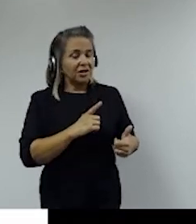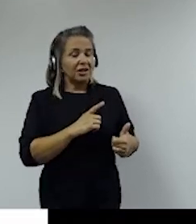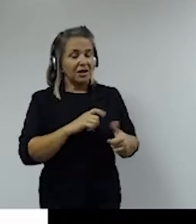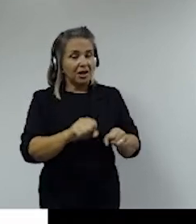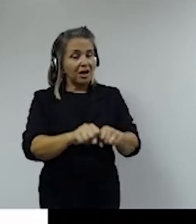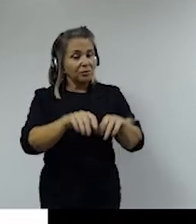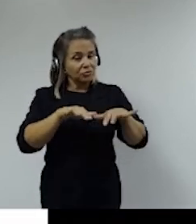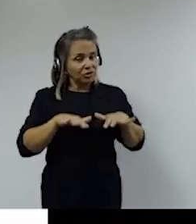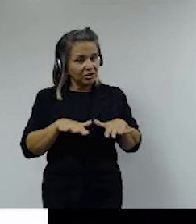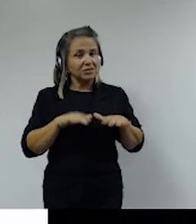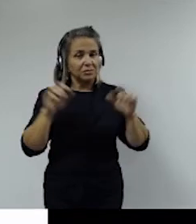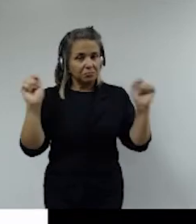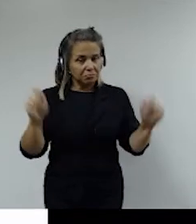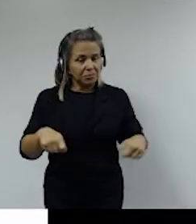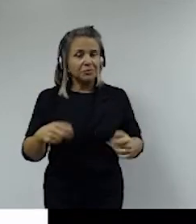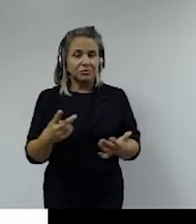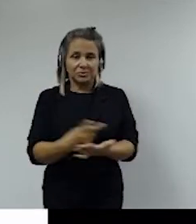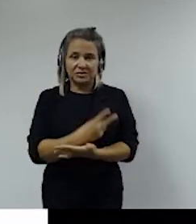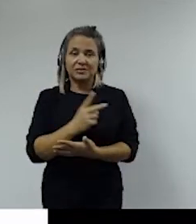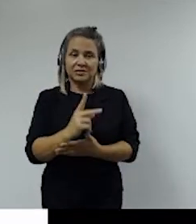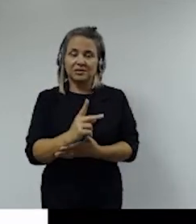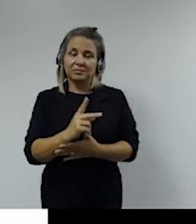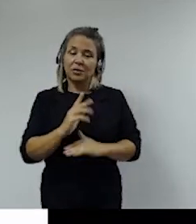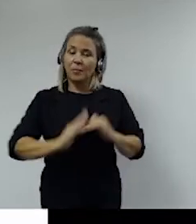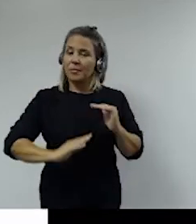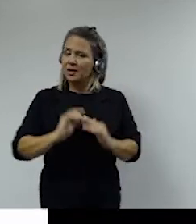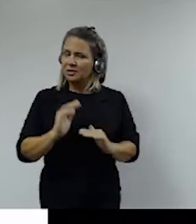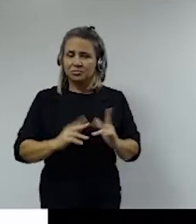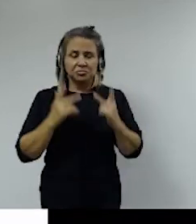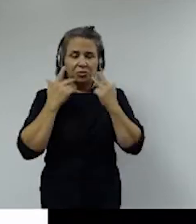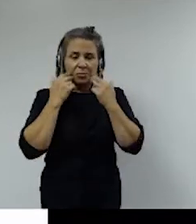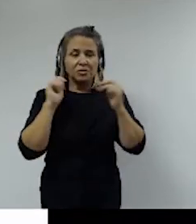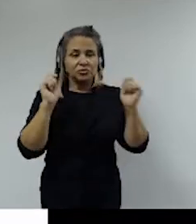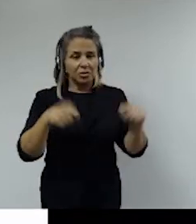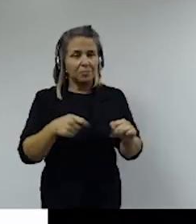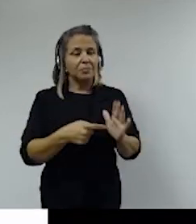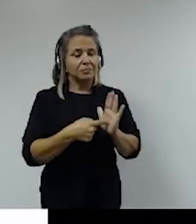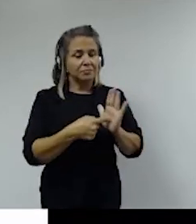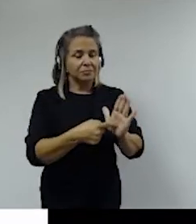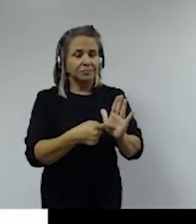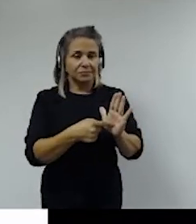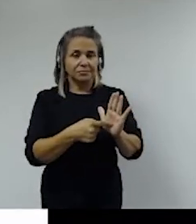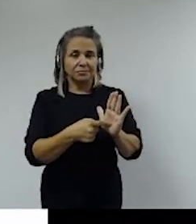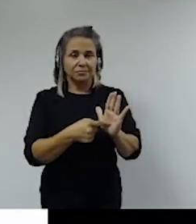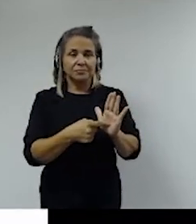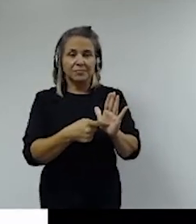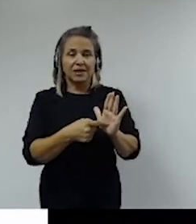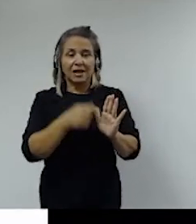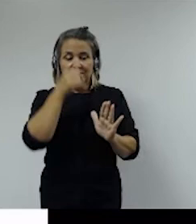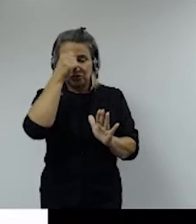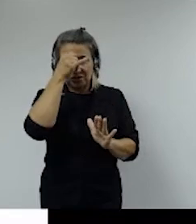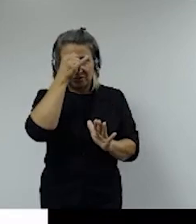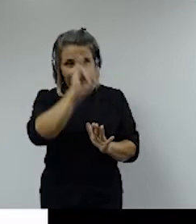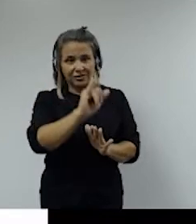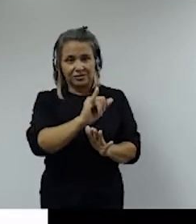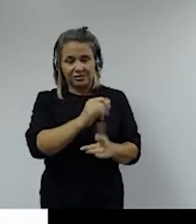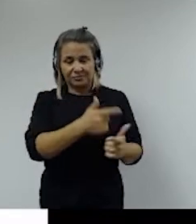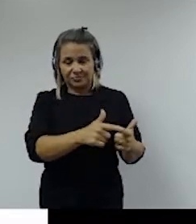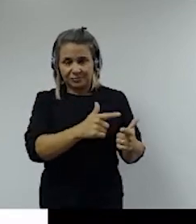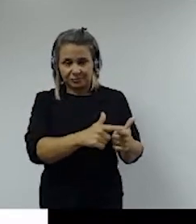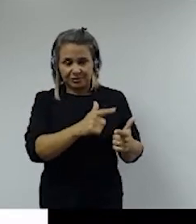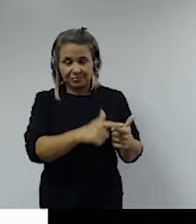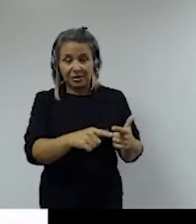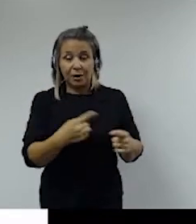custódia já existirem, delas já estarem aí, já ser uma prática, por si só já acarreta, digamos, um fator de inibição, né? Quase automático.